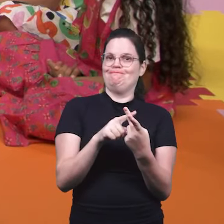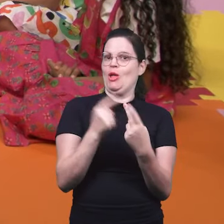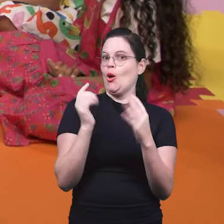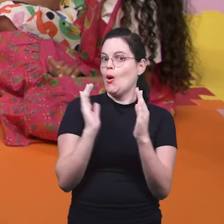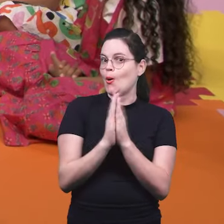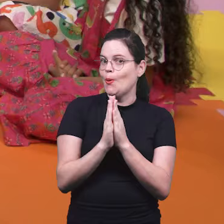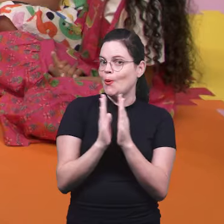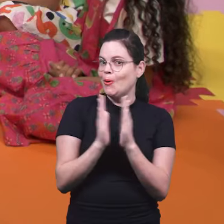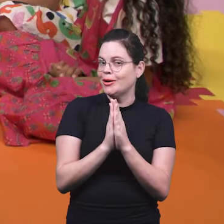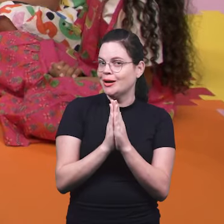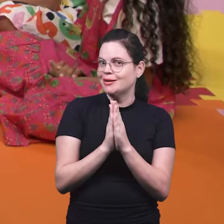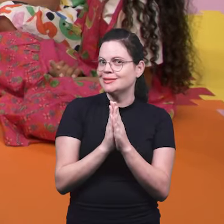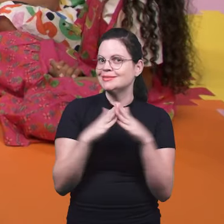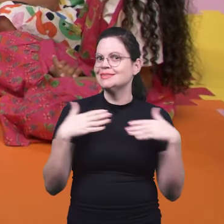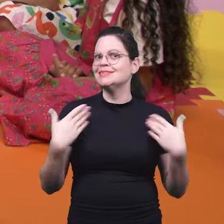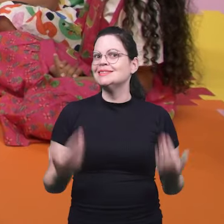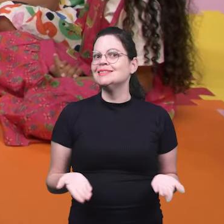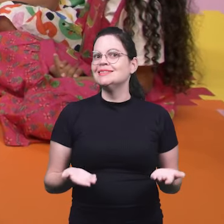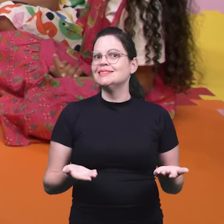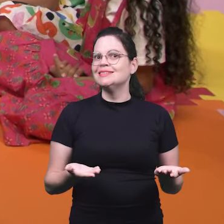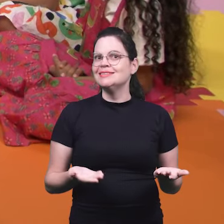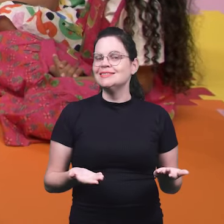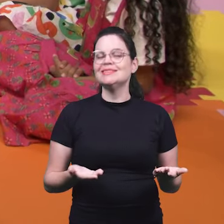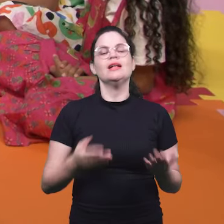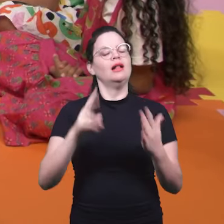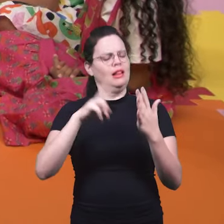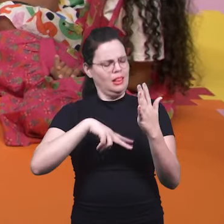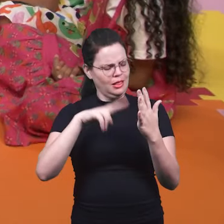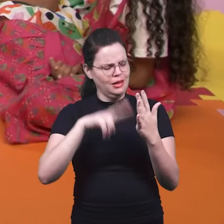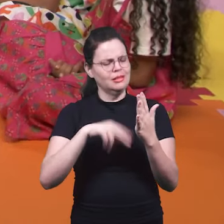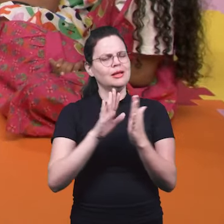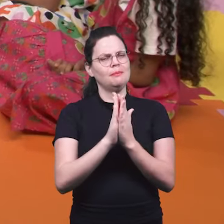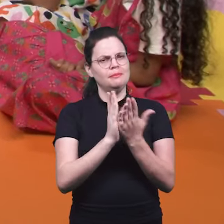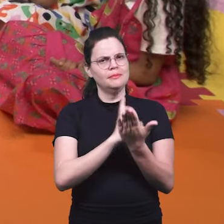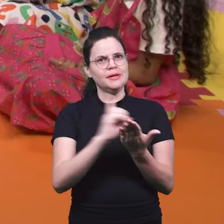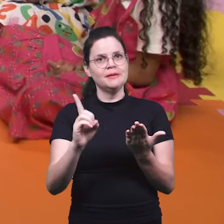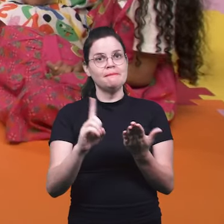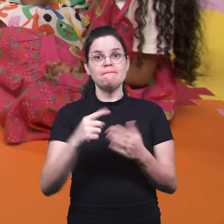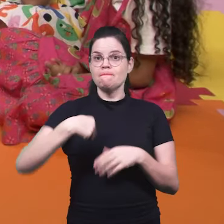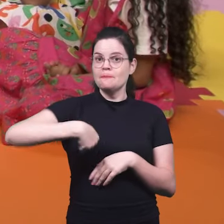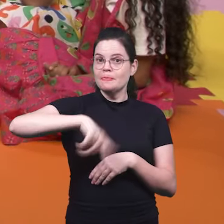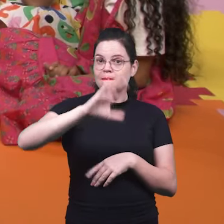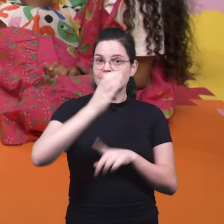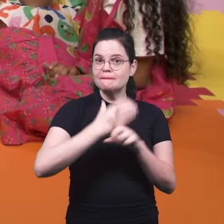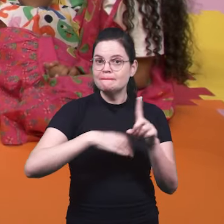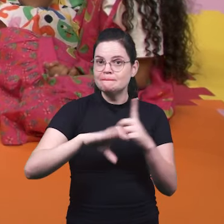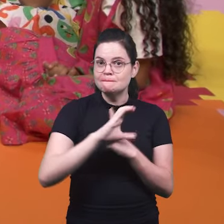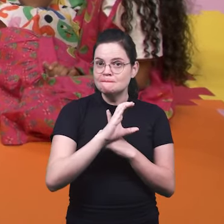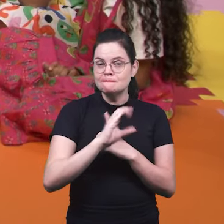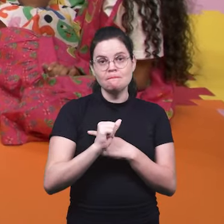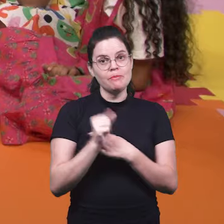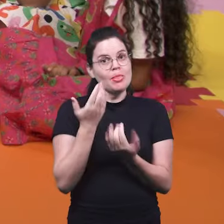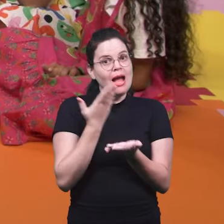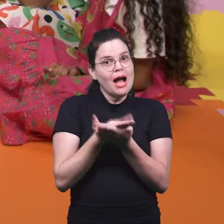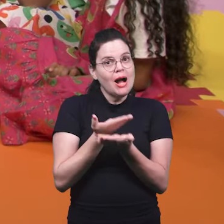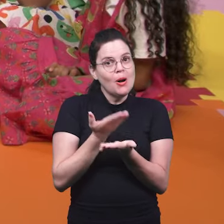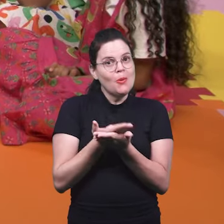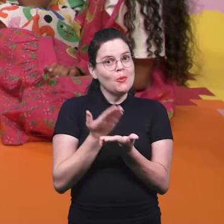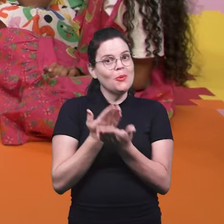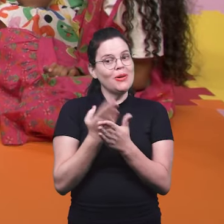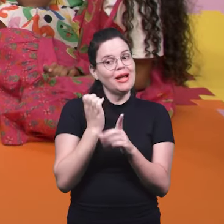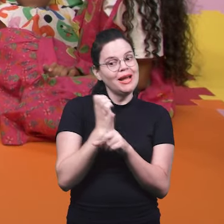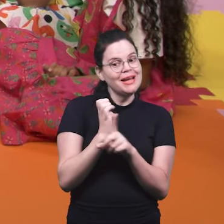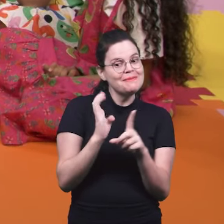nós quando nós Oramos quando nós lemos a Bíblia quando vamos nos cultos nas aulinhas